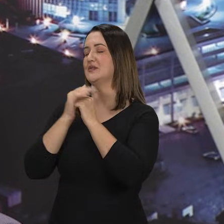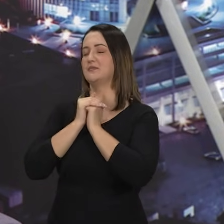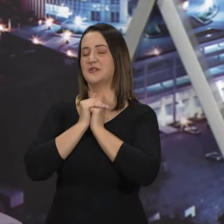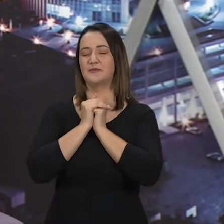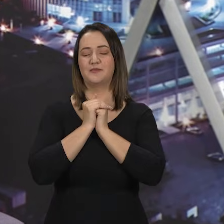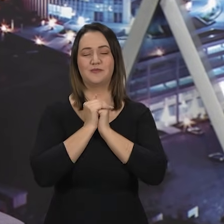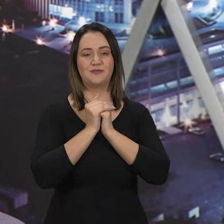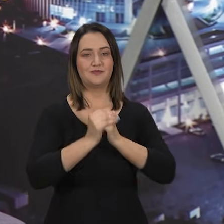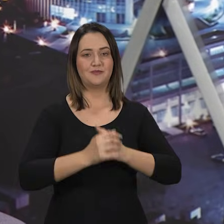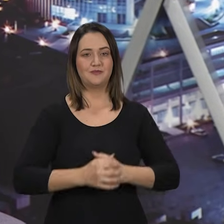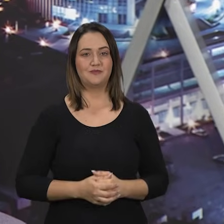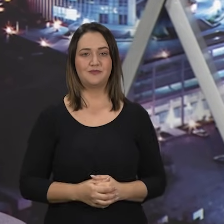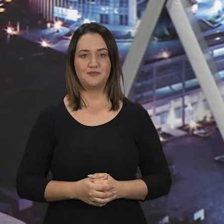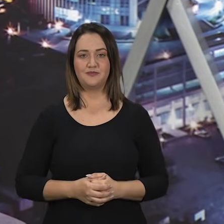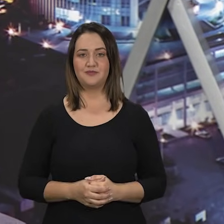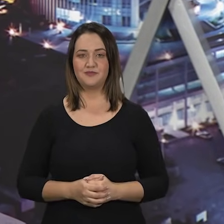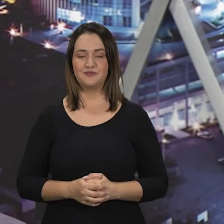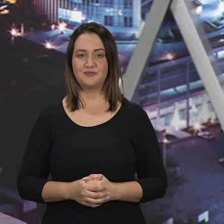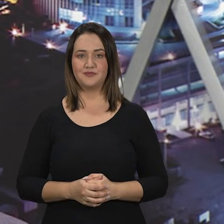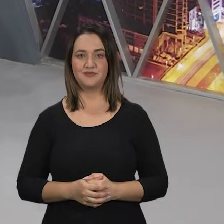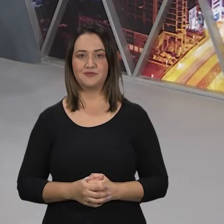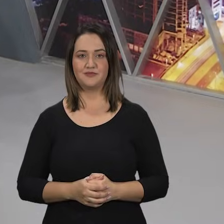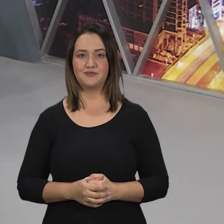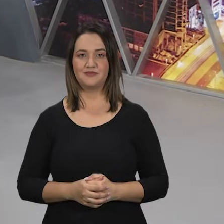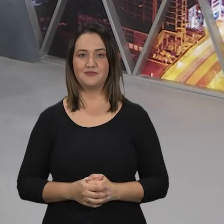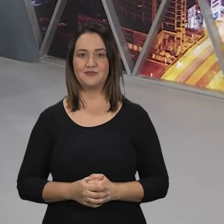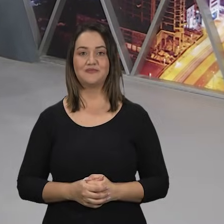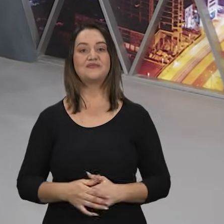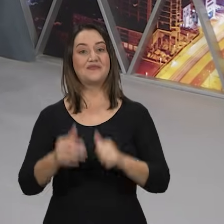de Jesus. Amém.